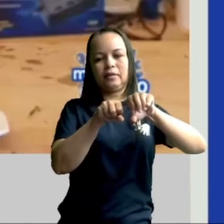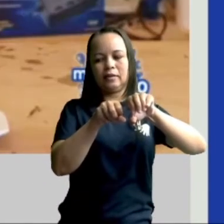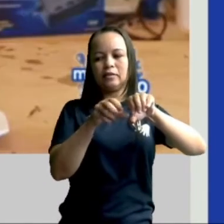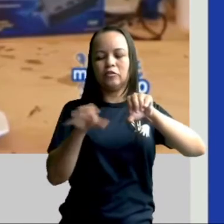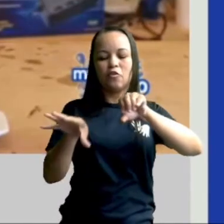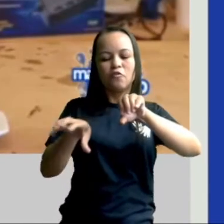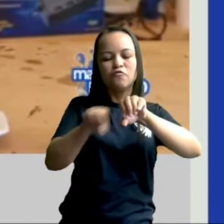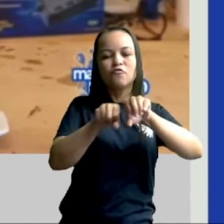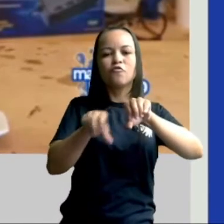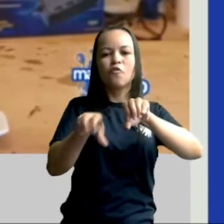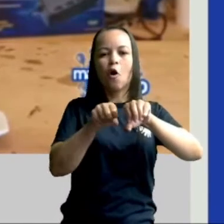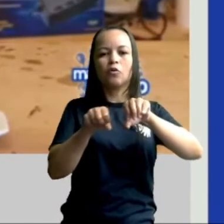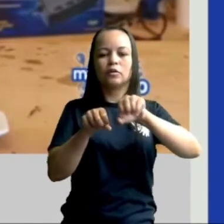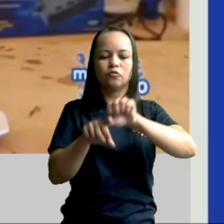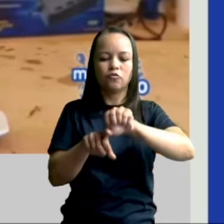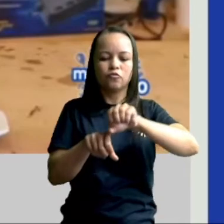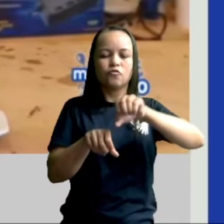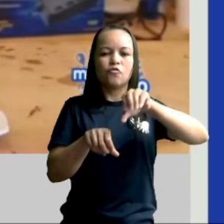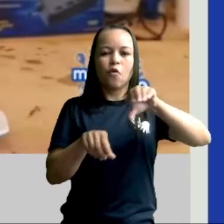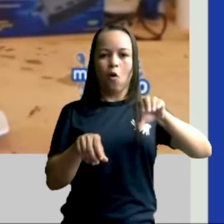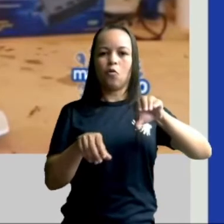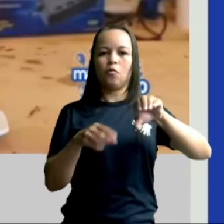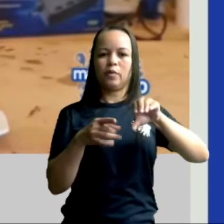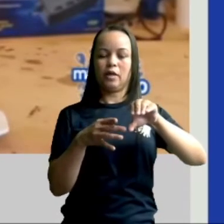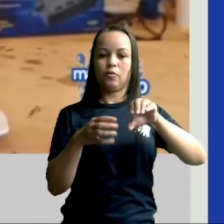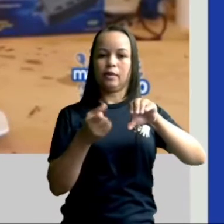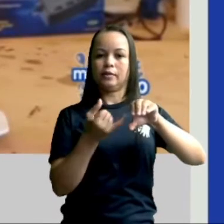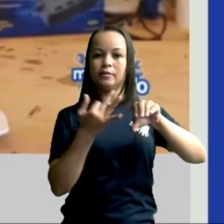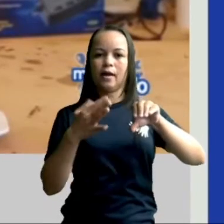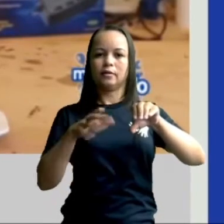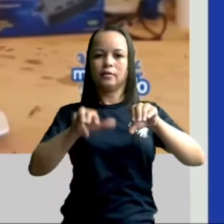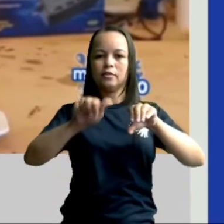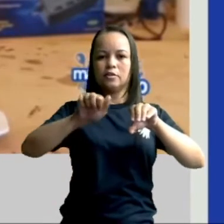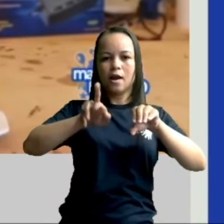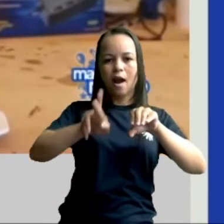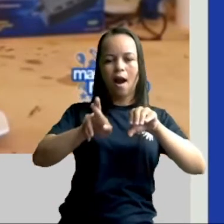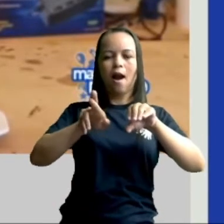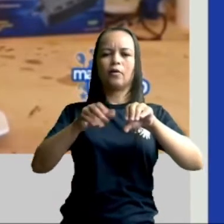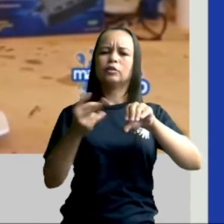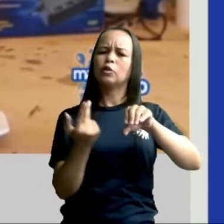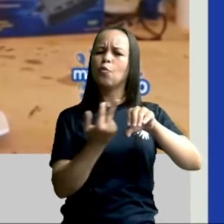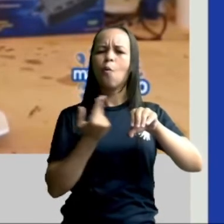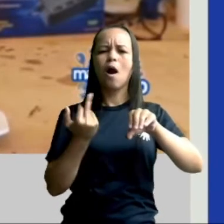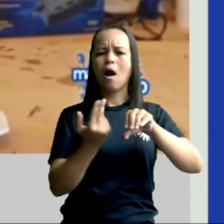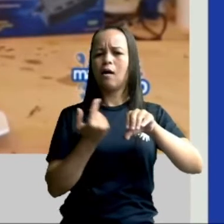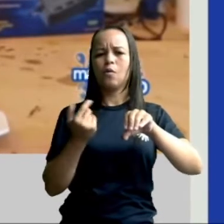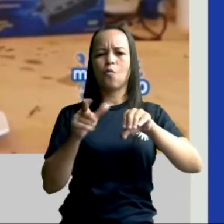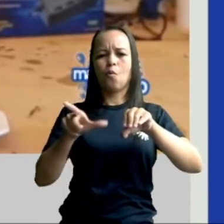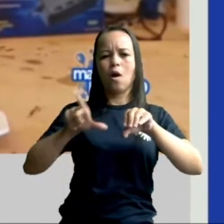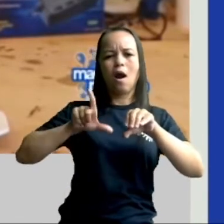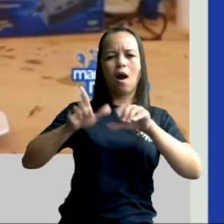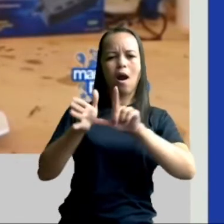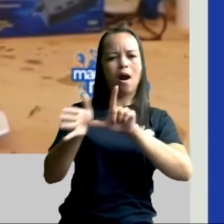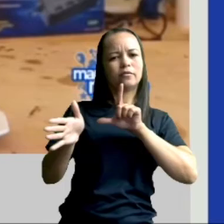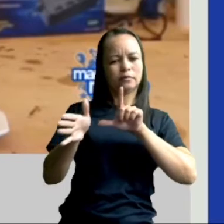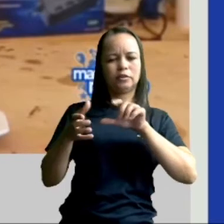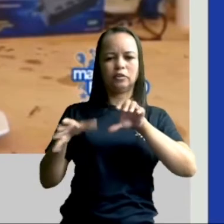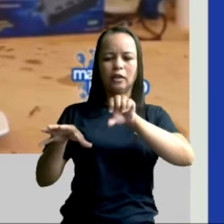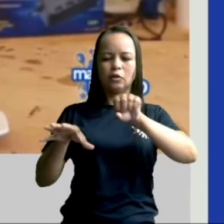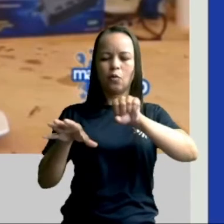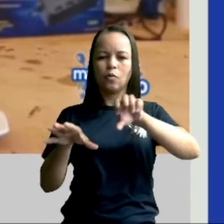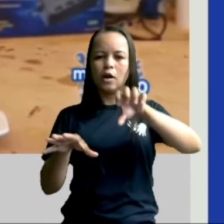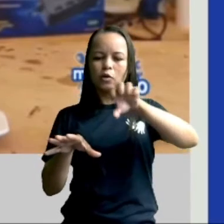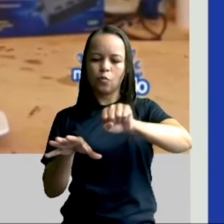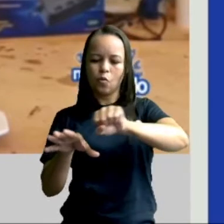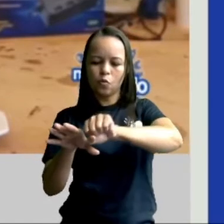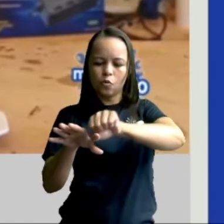antes. Só que ela volta ao volume que ela estava antes, mas a quantidade de ar continua a mesma. Isso quer dizer que diminui a pressão